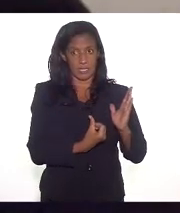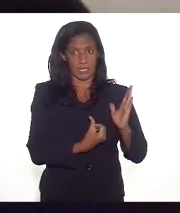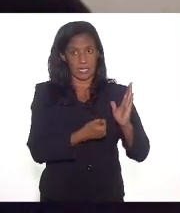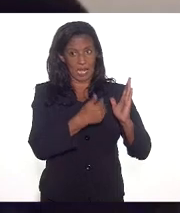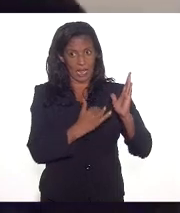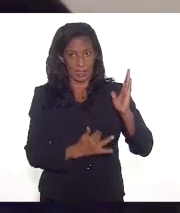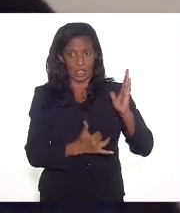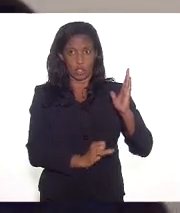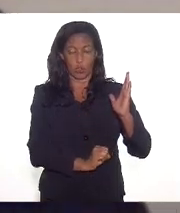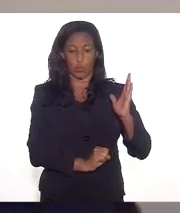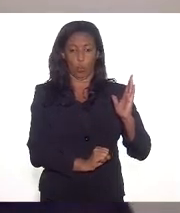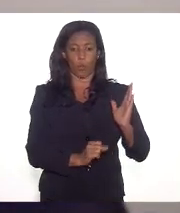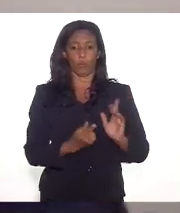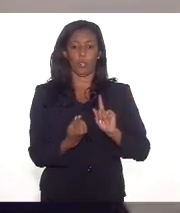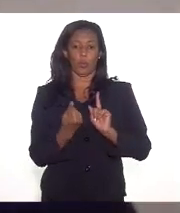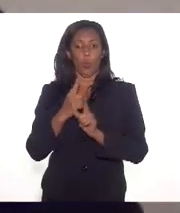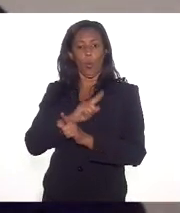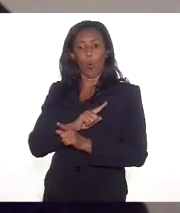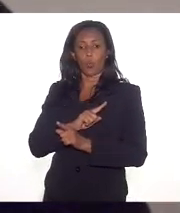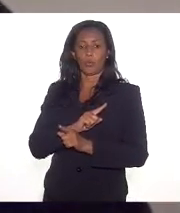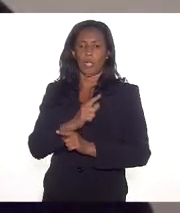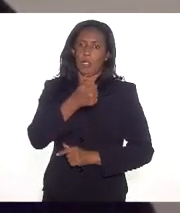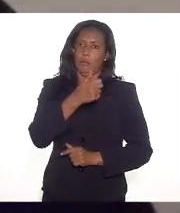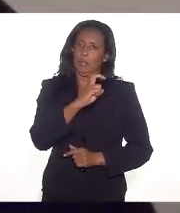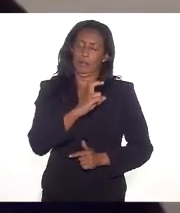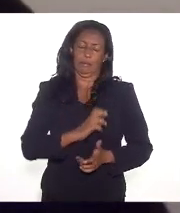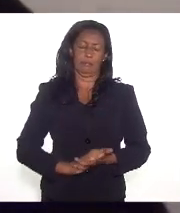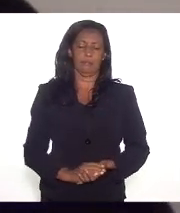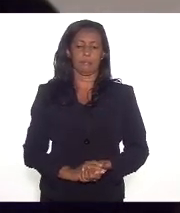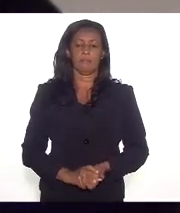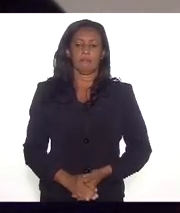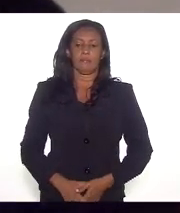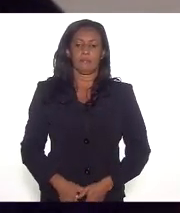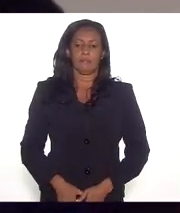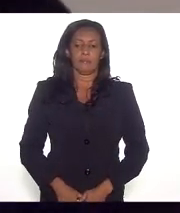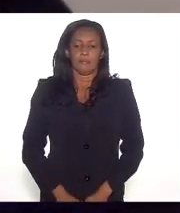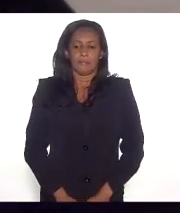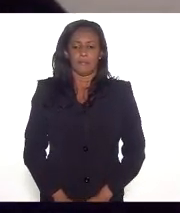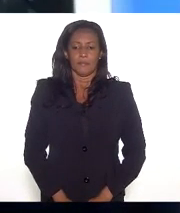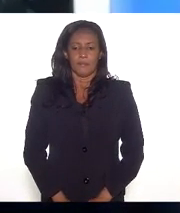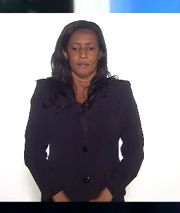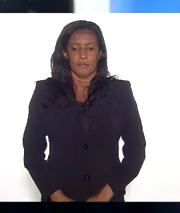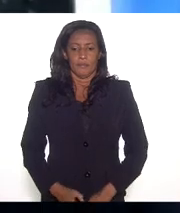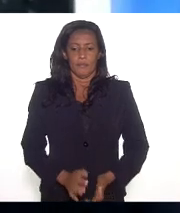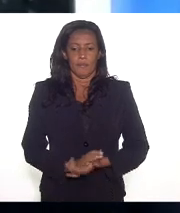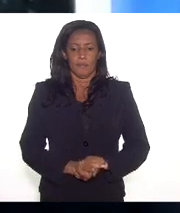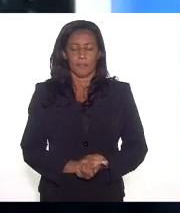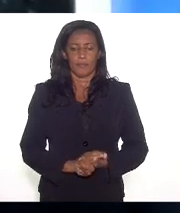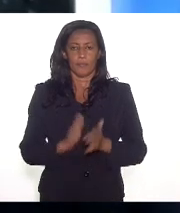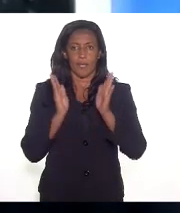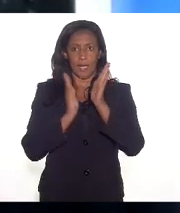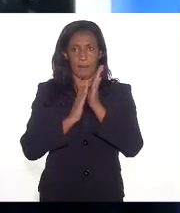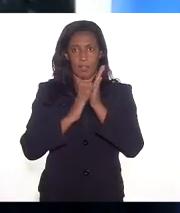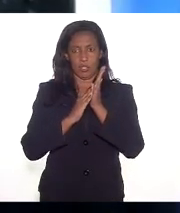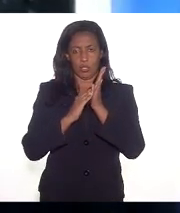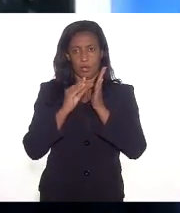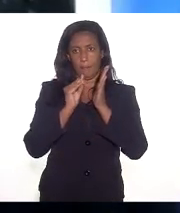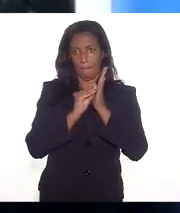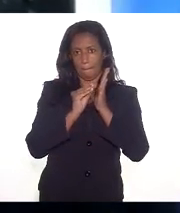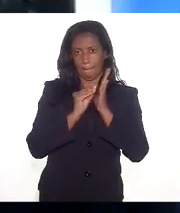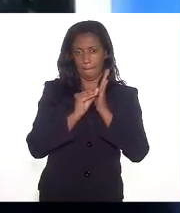18 e contrário à emenda 15. Para emitir parecer pela Comissão de Orçamento e